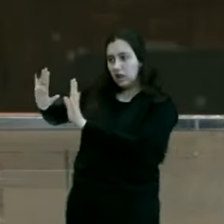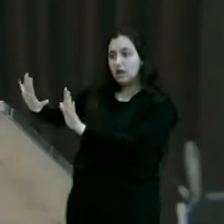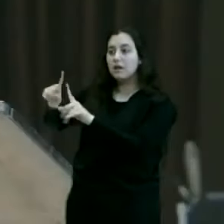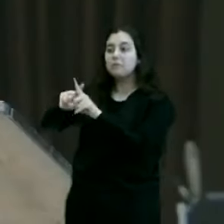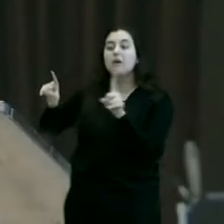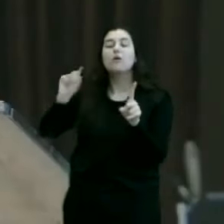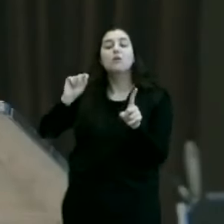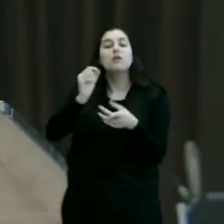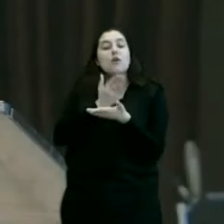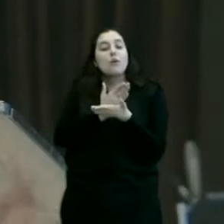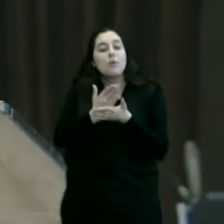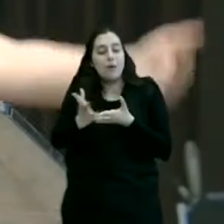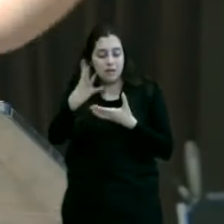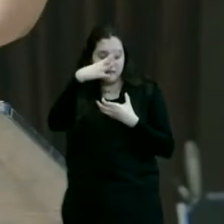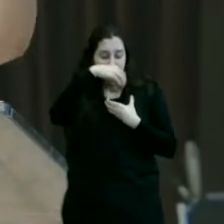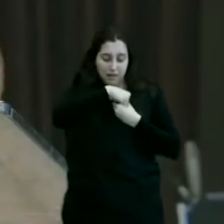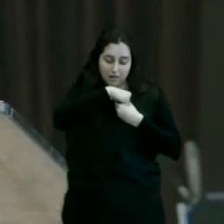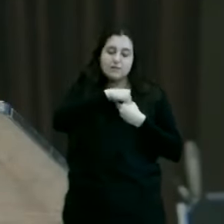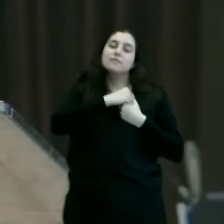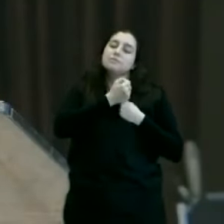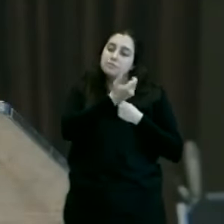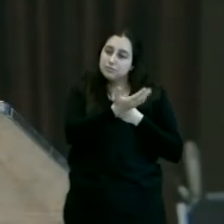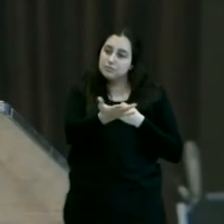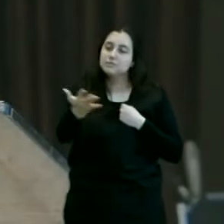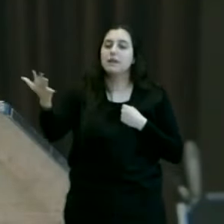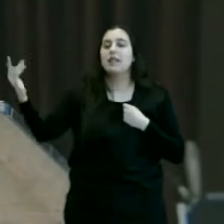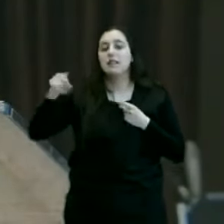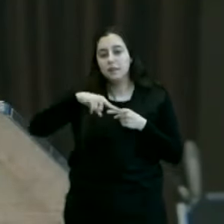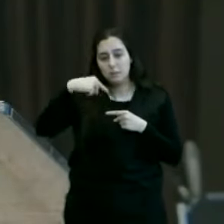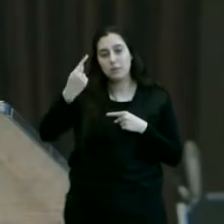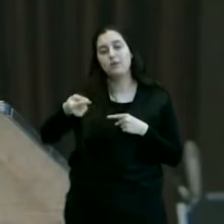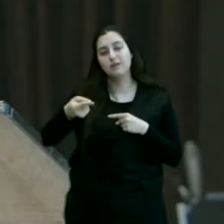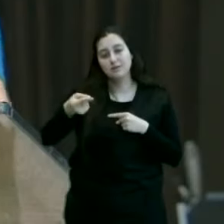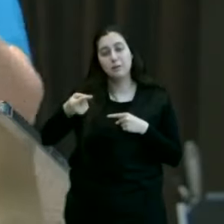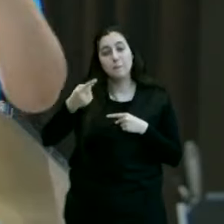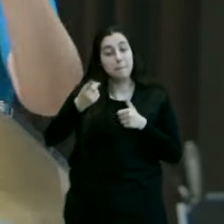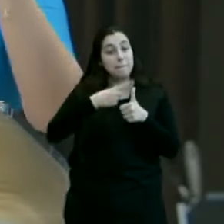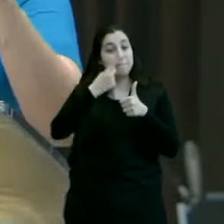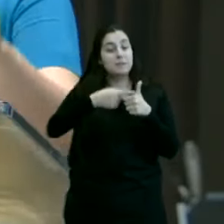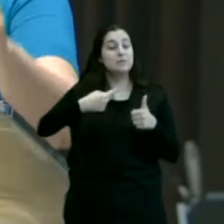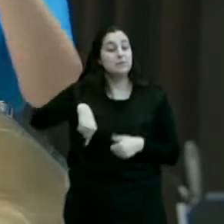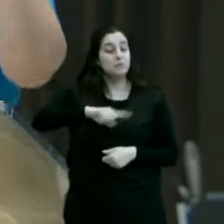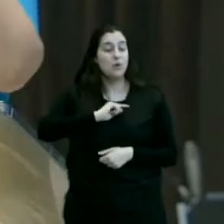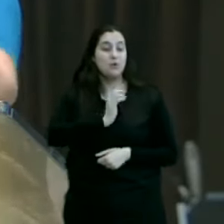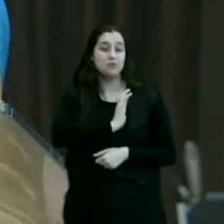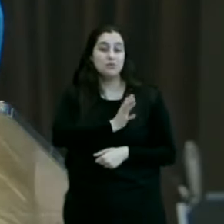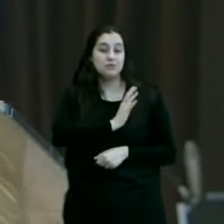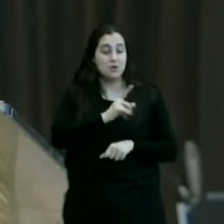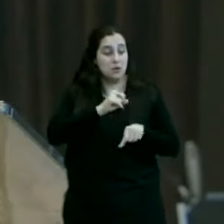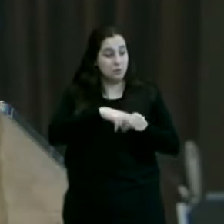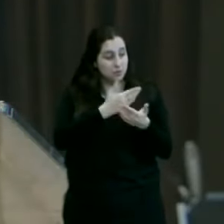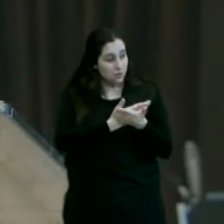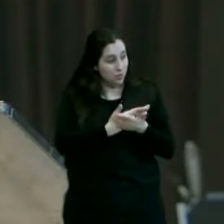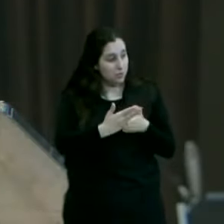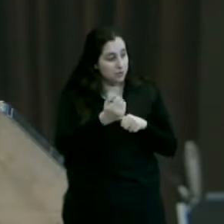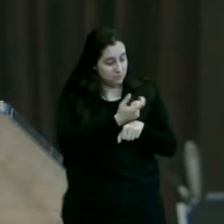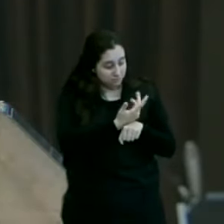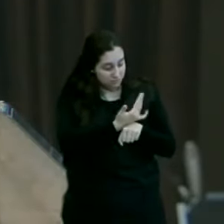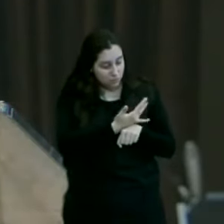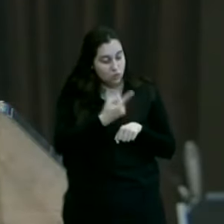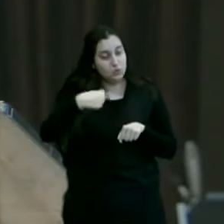começa dentro de nós, no nosso coração. E quando o avivamento começa no